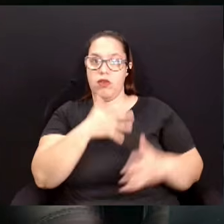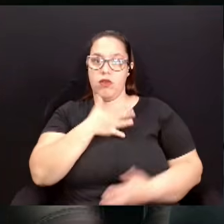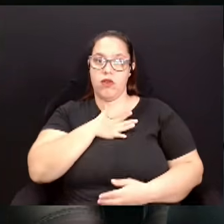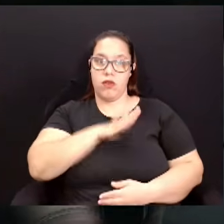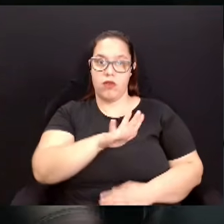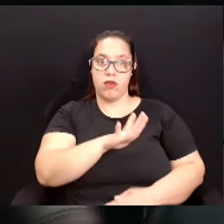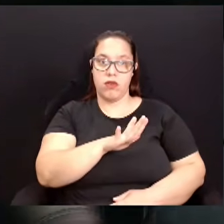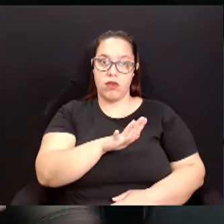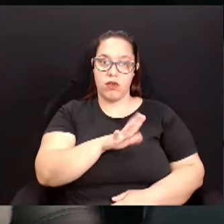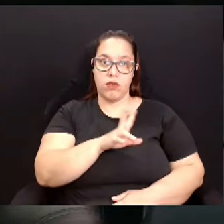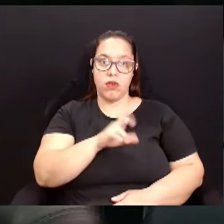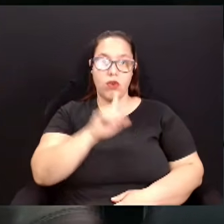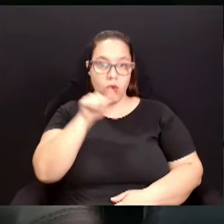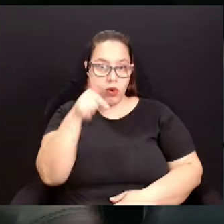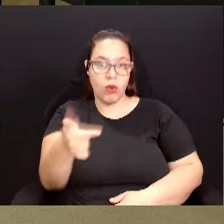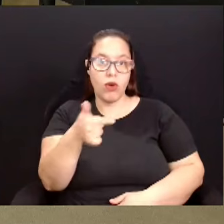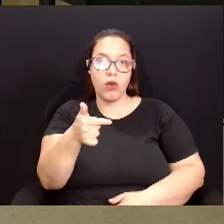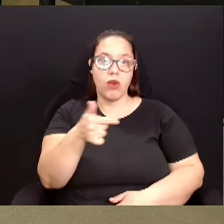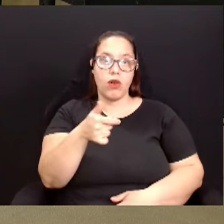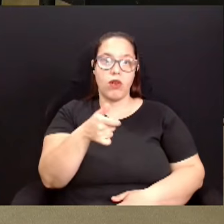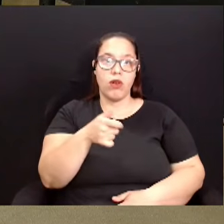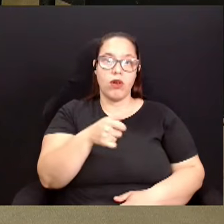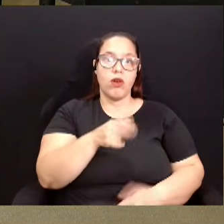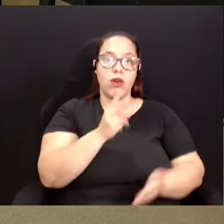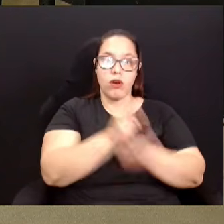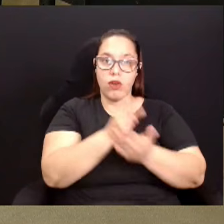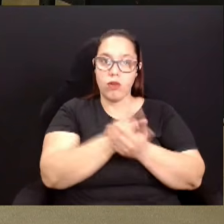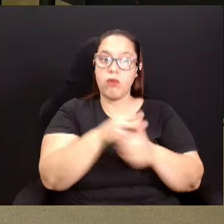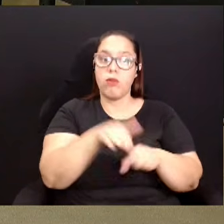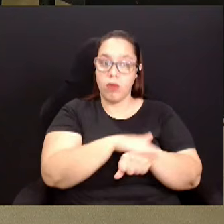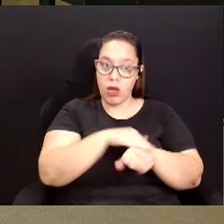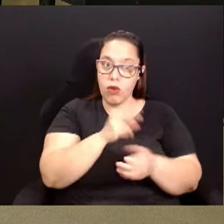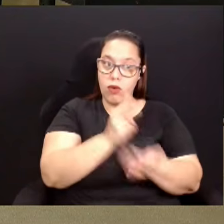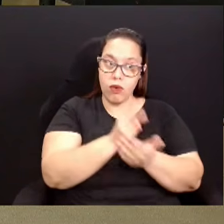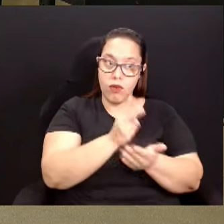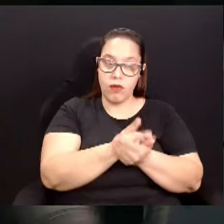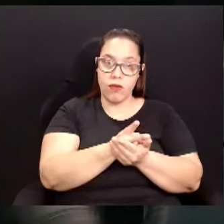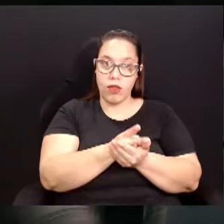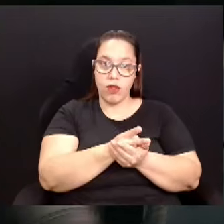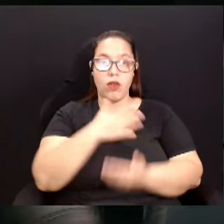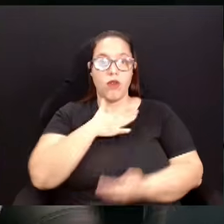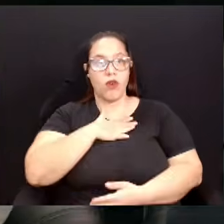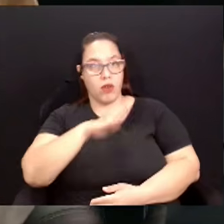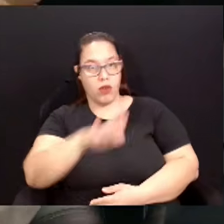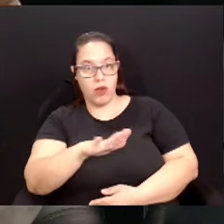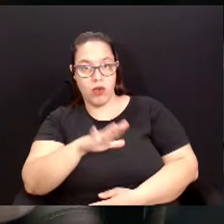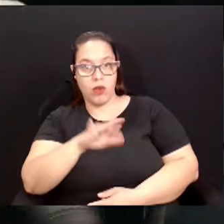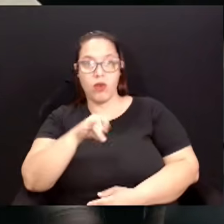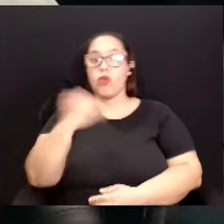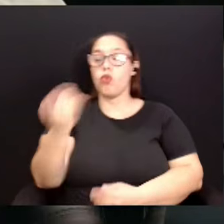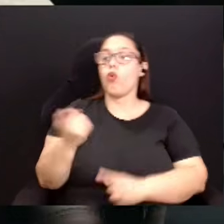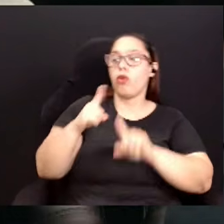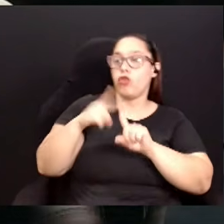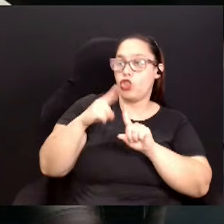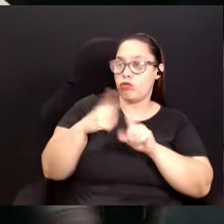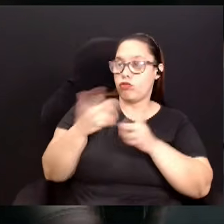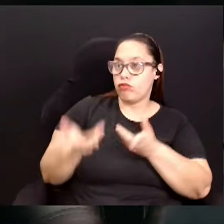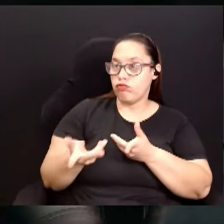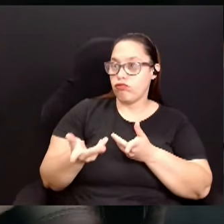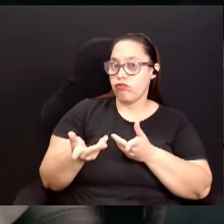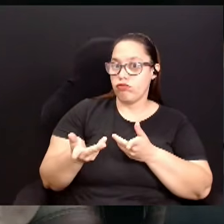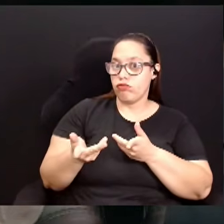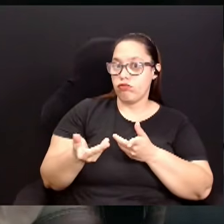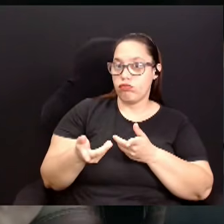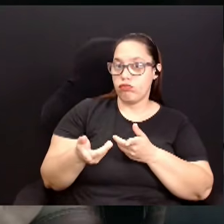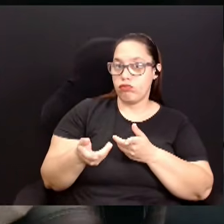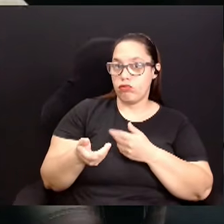um gancho para continuar essa conversa. Exato. Então, aí, você não gosta, você gosta de qual tipo? E aí você tá vendo que eu tô fazendo o oposto